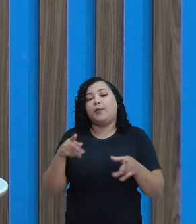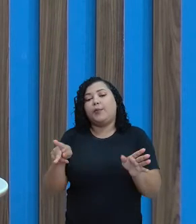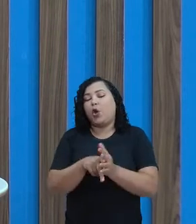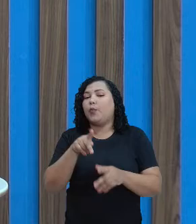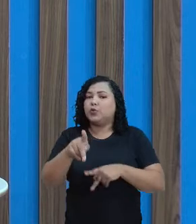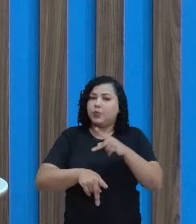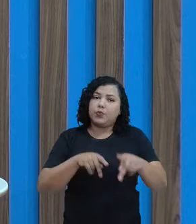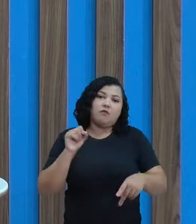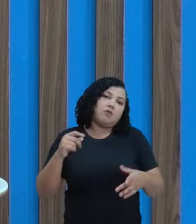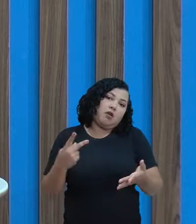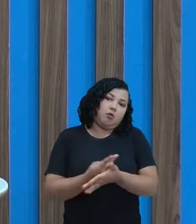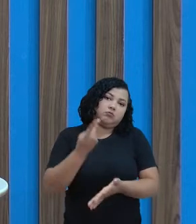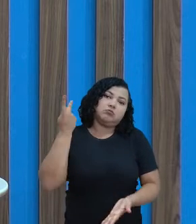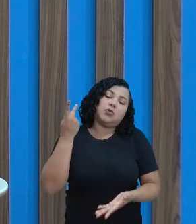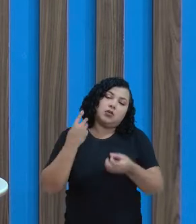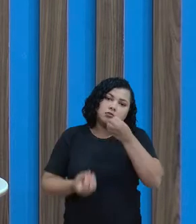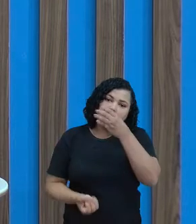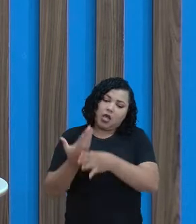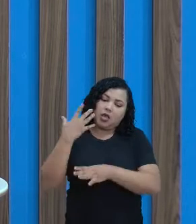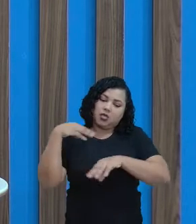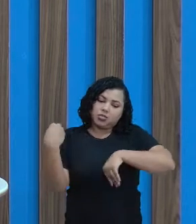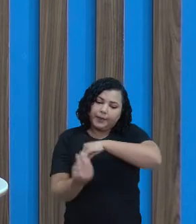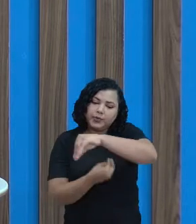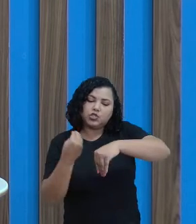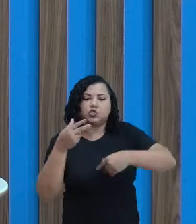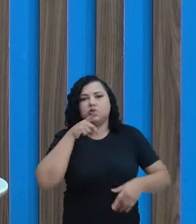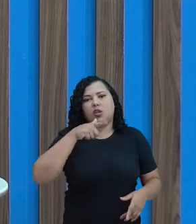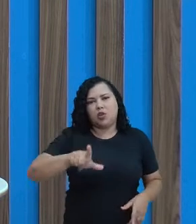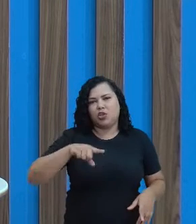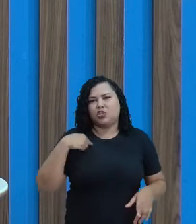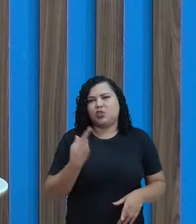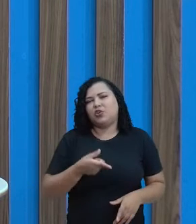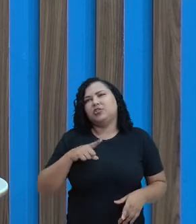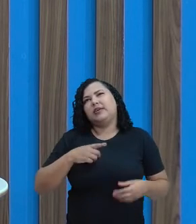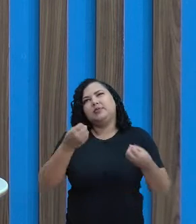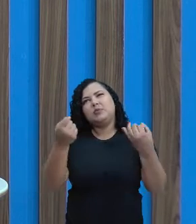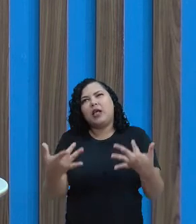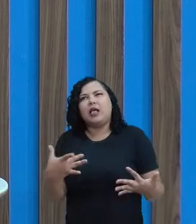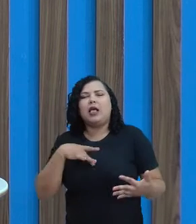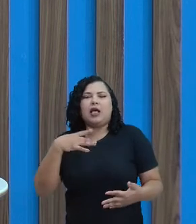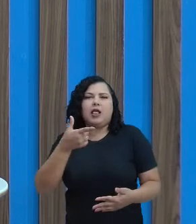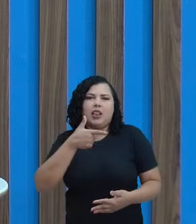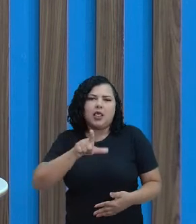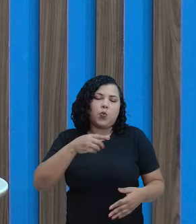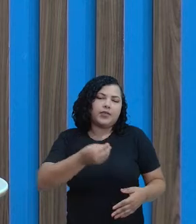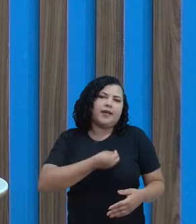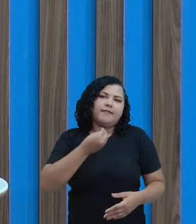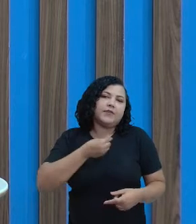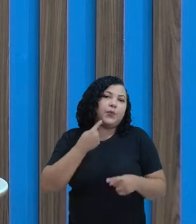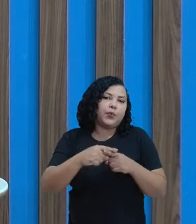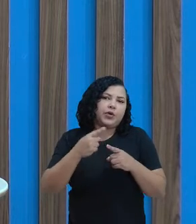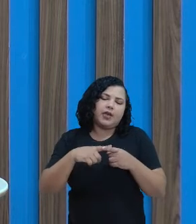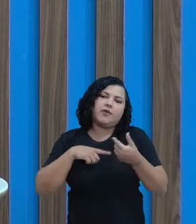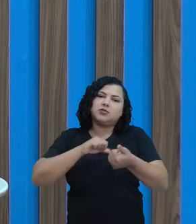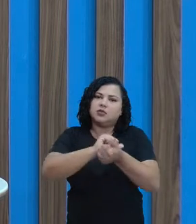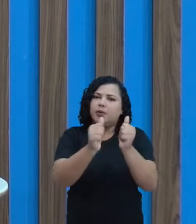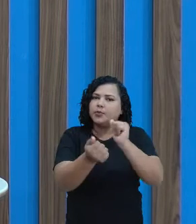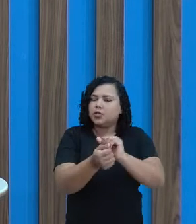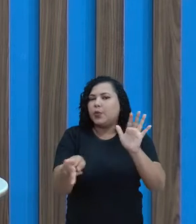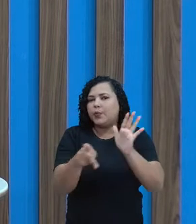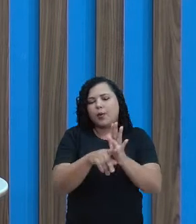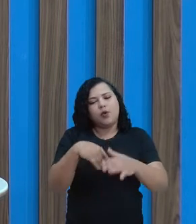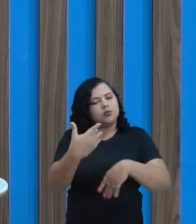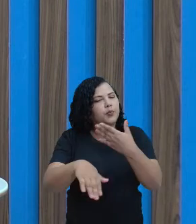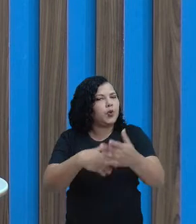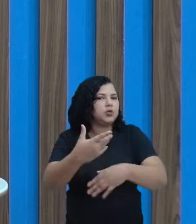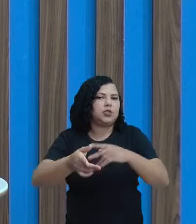que fizeram com que a língua mudasse. Porque a gente está falando o tempo todo que a língua está viva. Ela está viva porque ela vai se adaptando aos processos